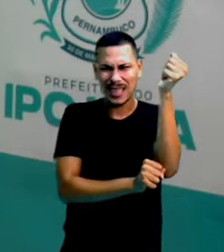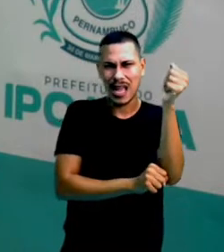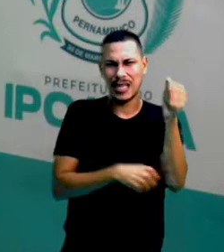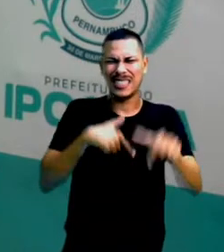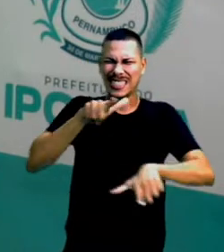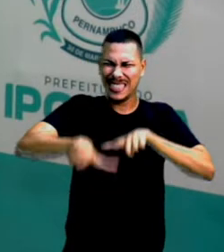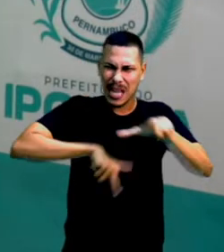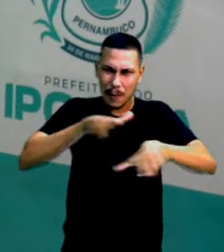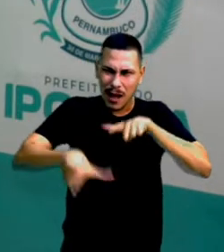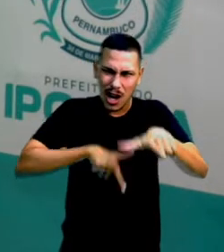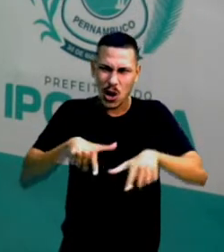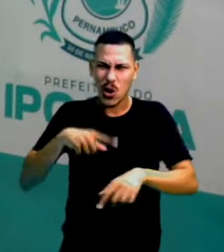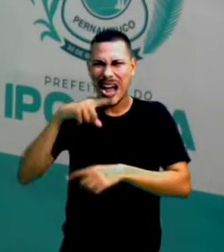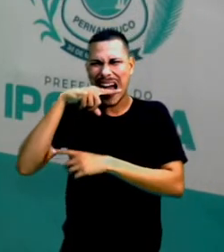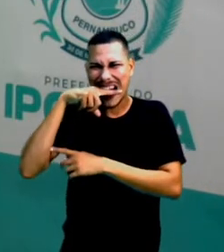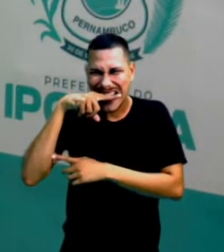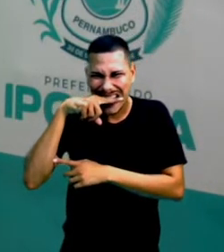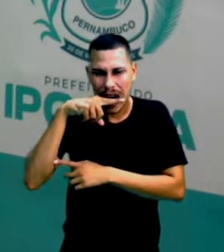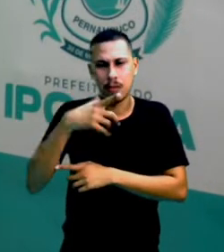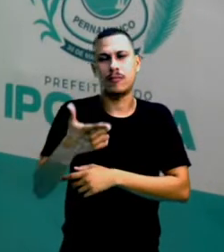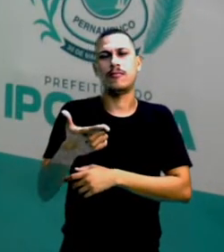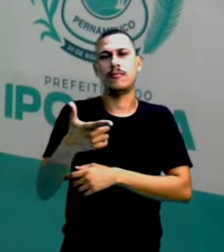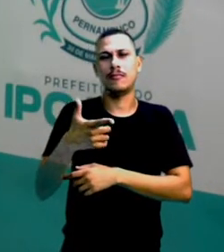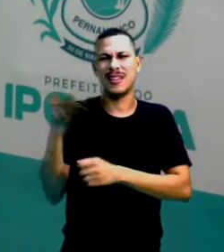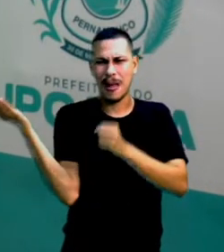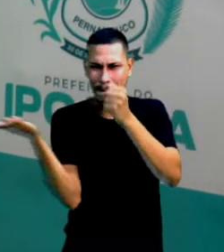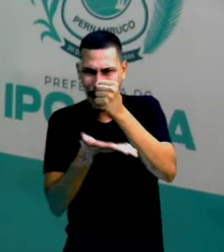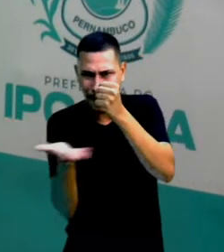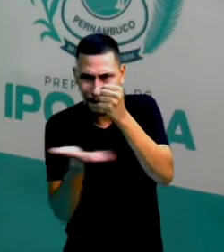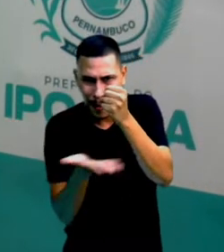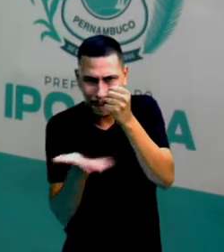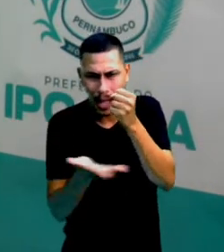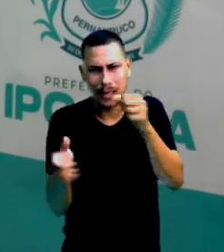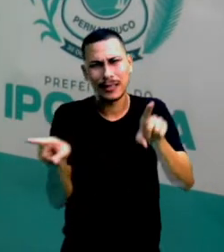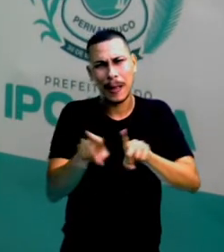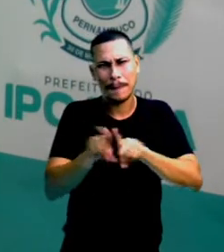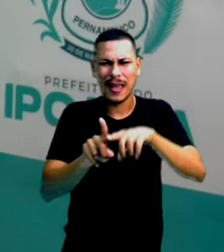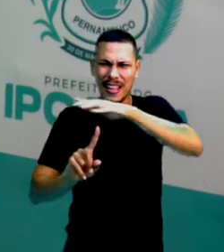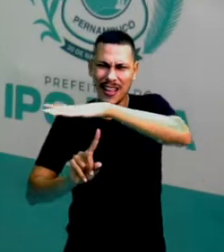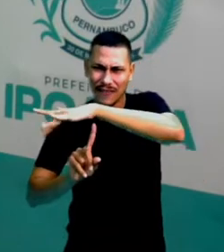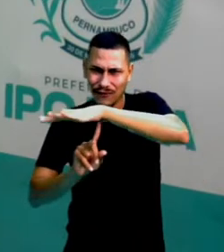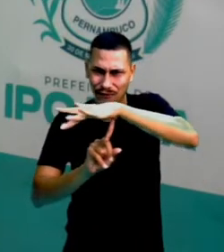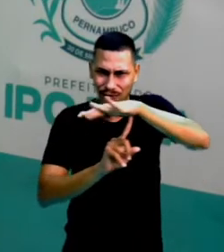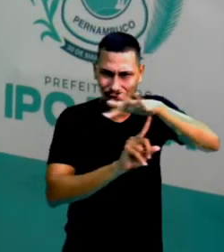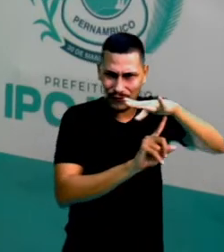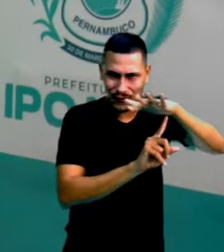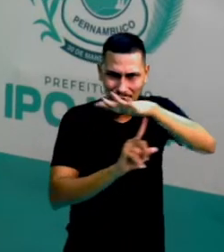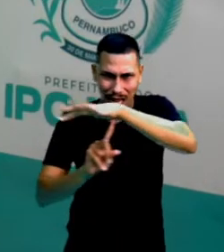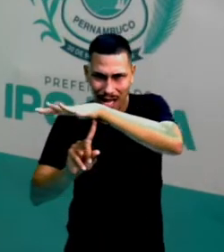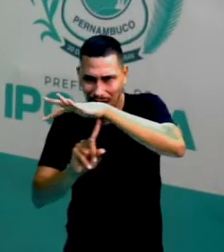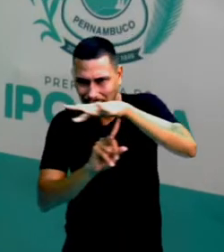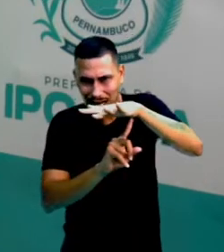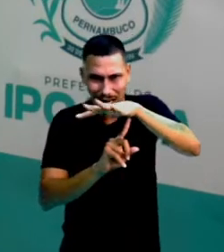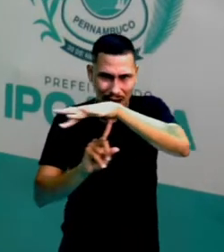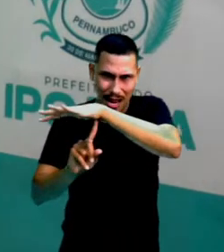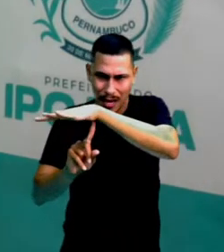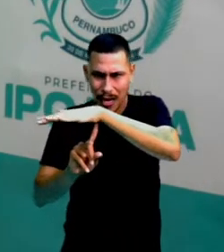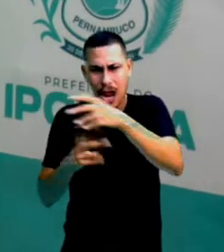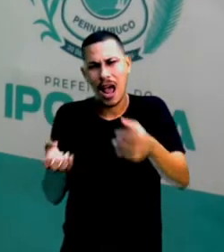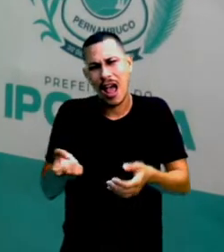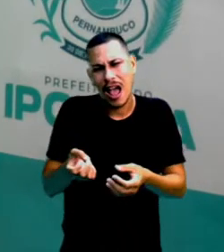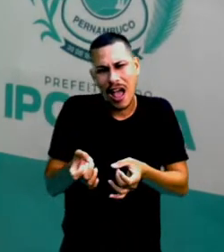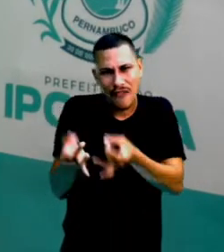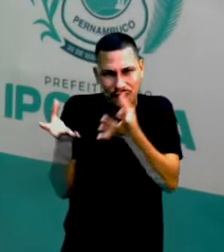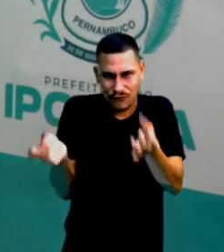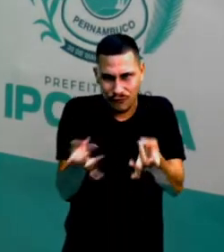idade. Ele trabalhou na feira da cidade, vendendo colher de pau, que ele mesmo fazia. Ele trabalhou como ajudante